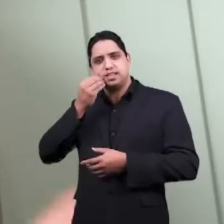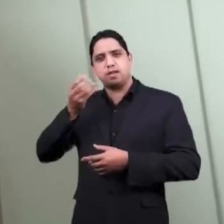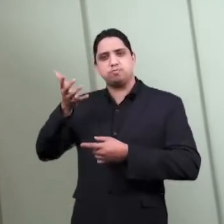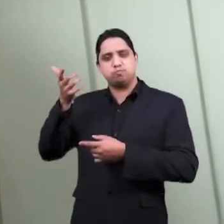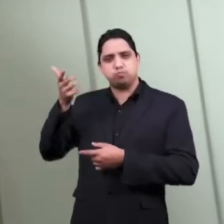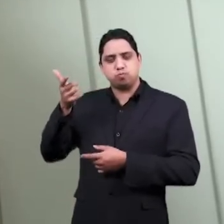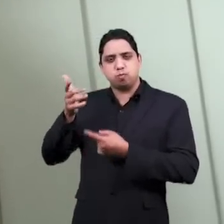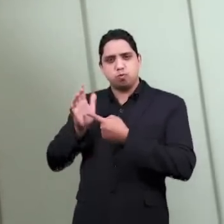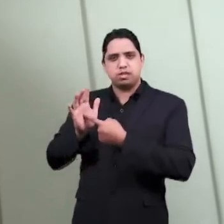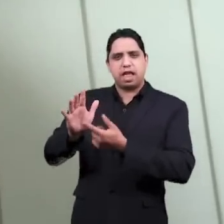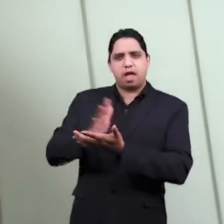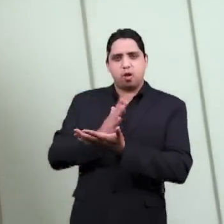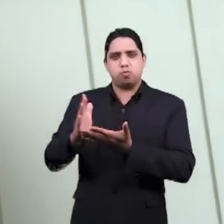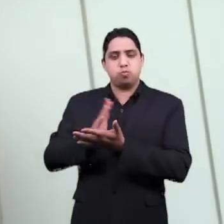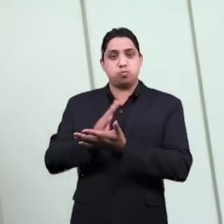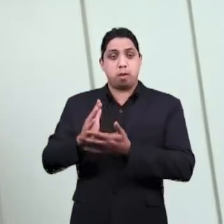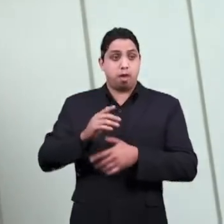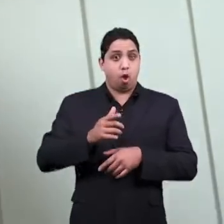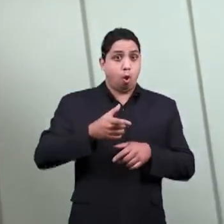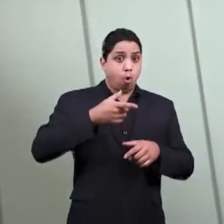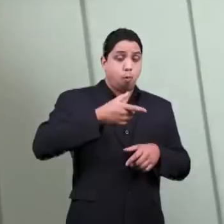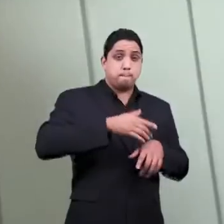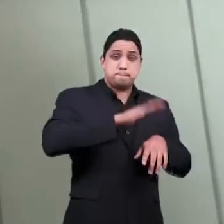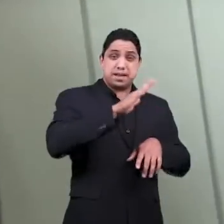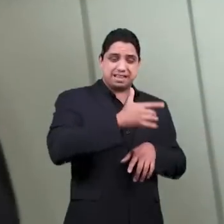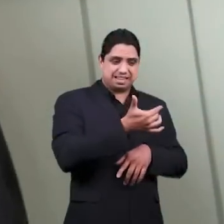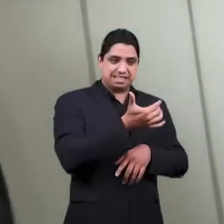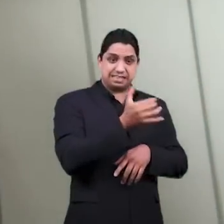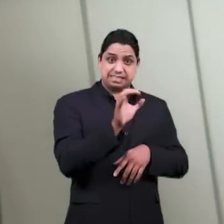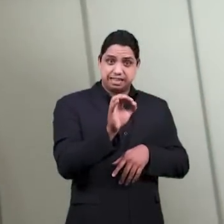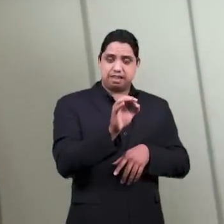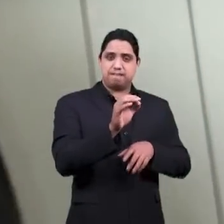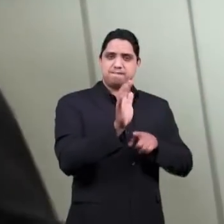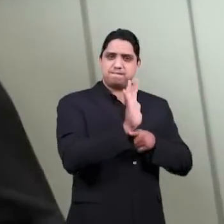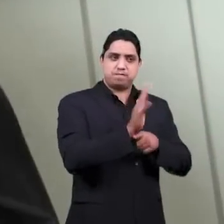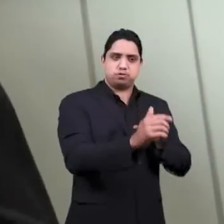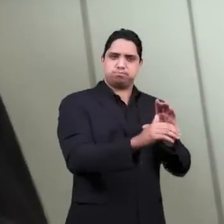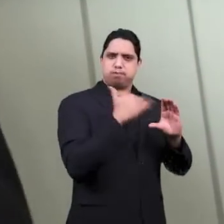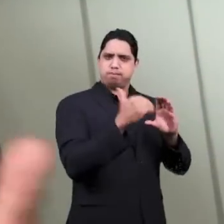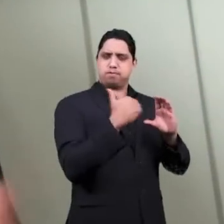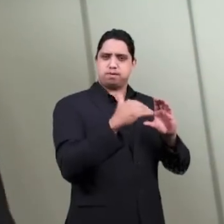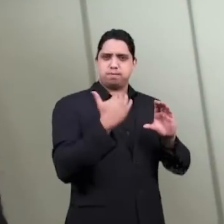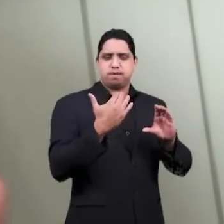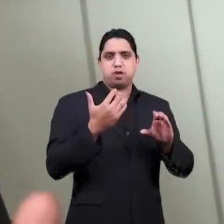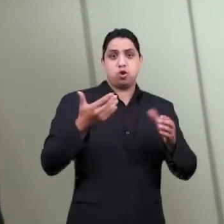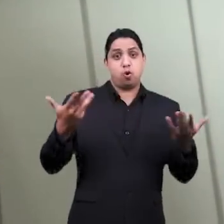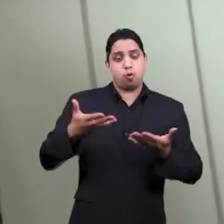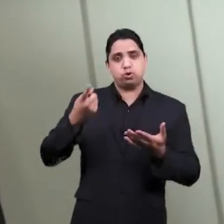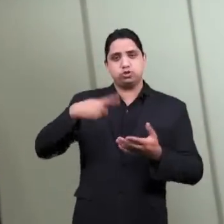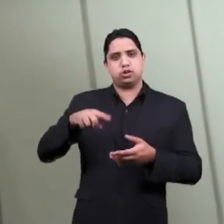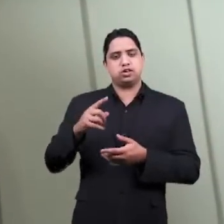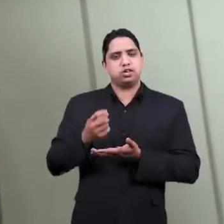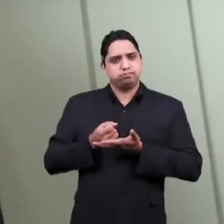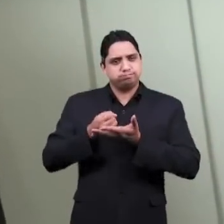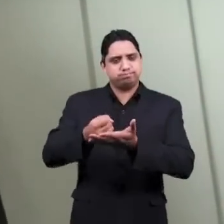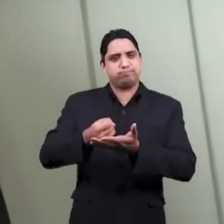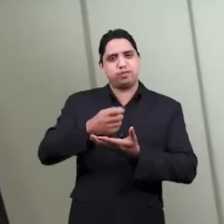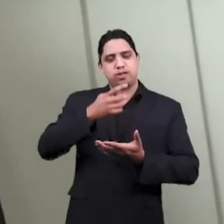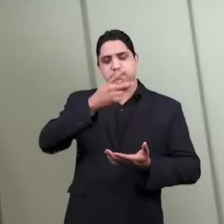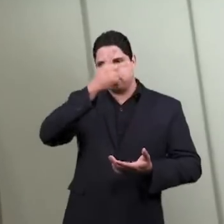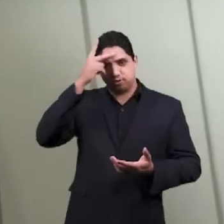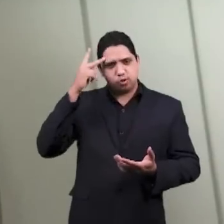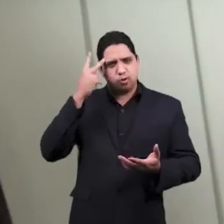condições de apresentar a todos. E deixamos para esta programação de hoje atender aos nossos irmãos jovens que enviaram